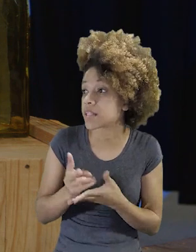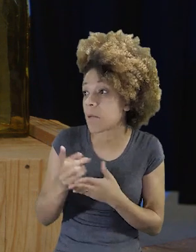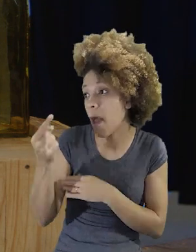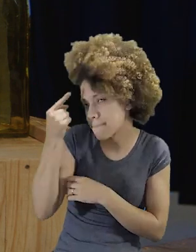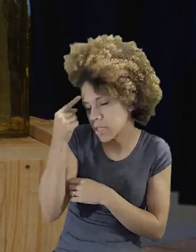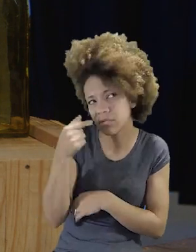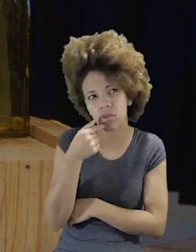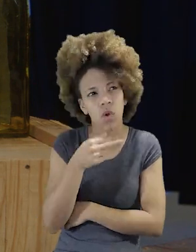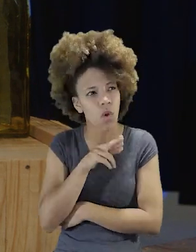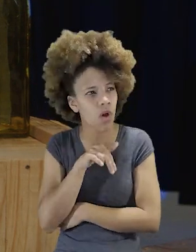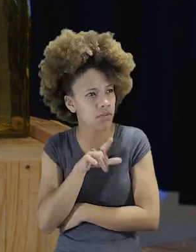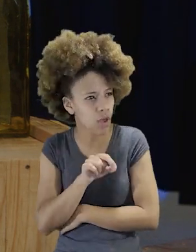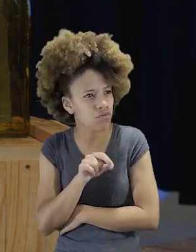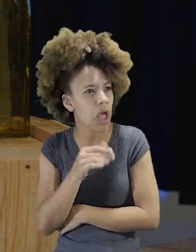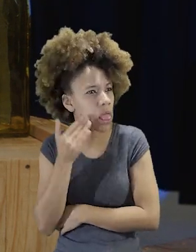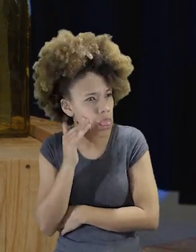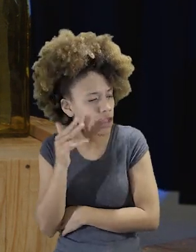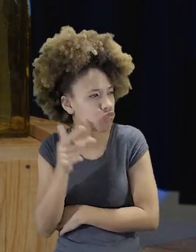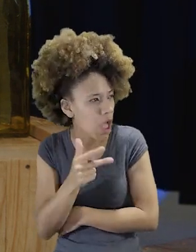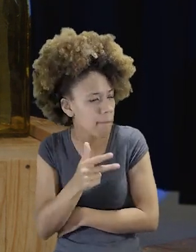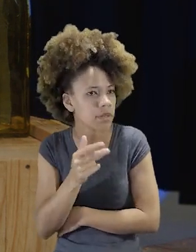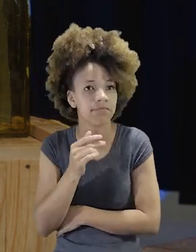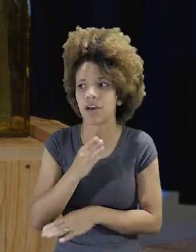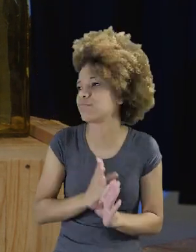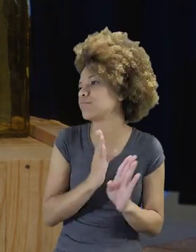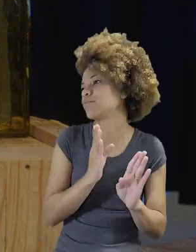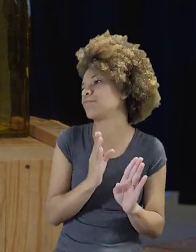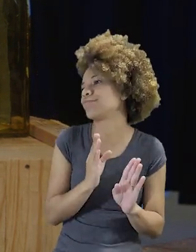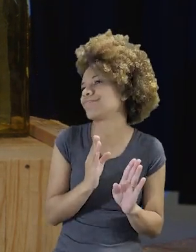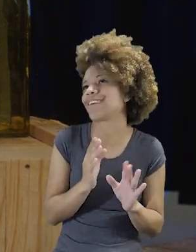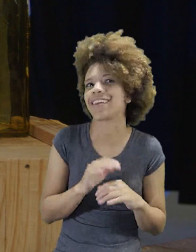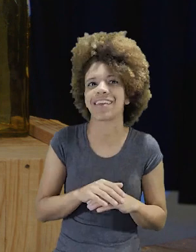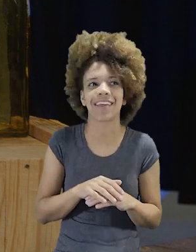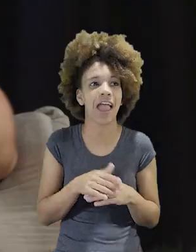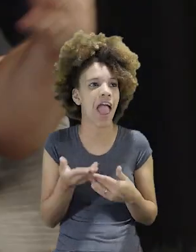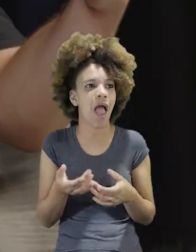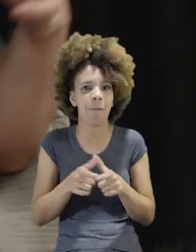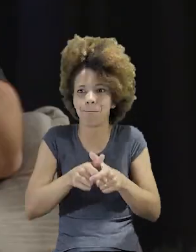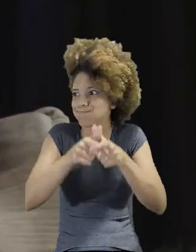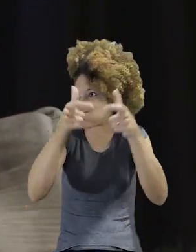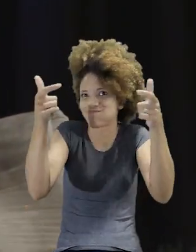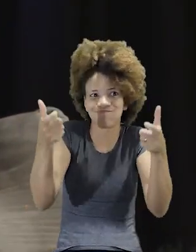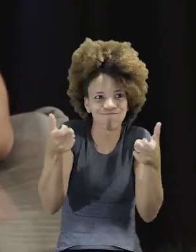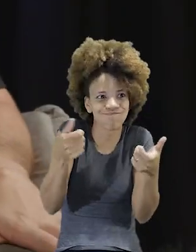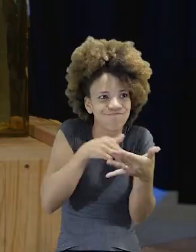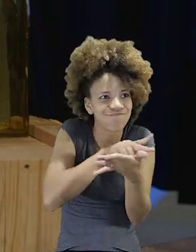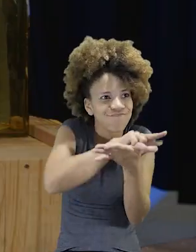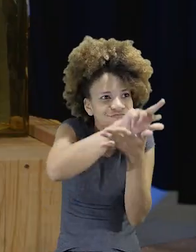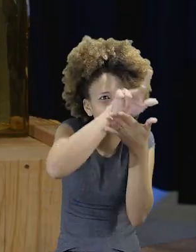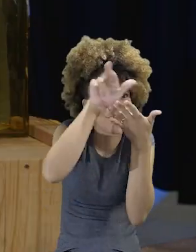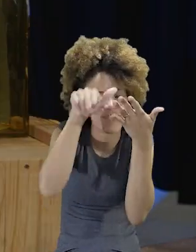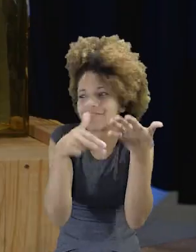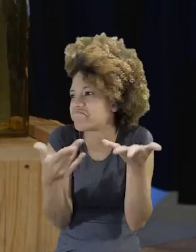sabe cada vez que eu penso você entende muito de rap aí eu descubro tipo é um oceano e você